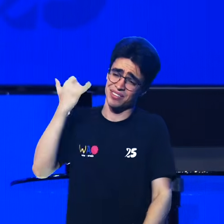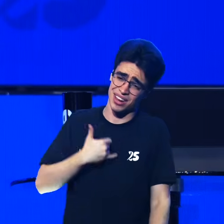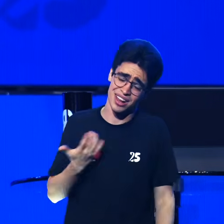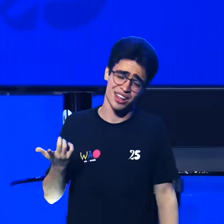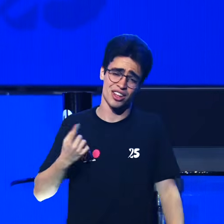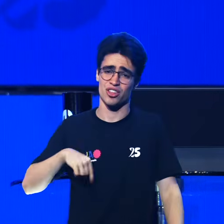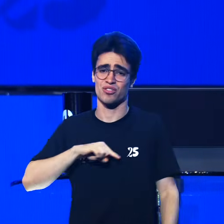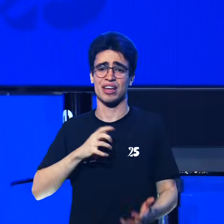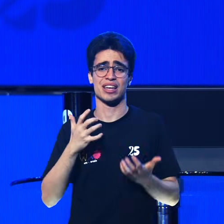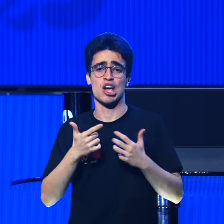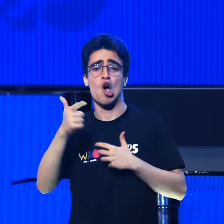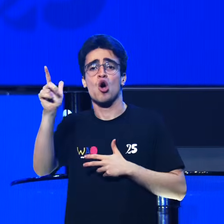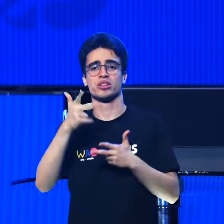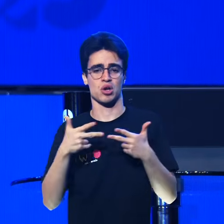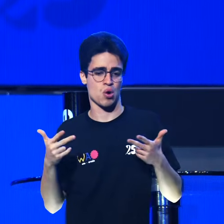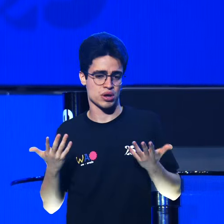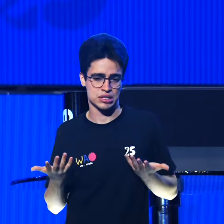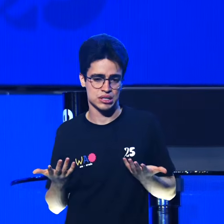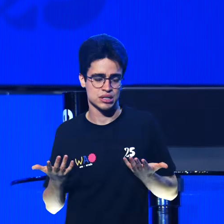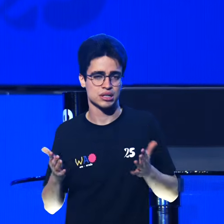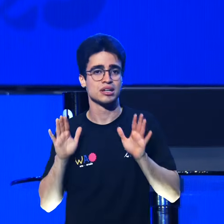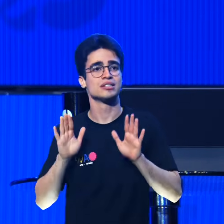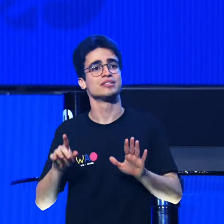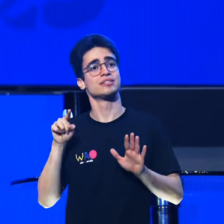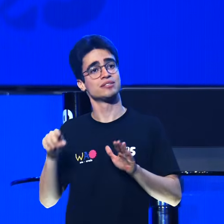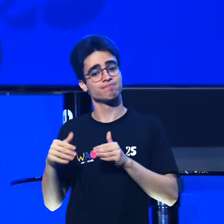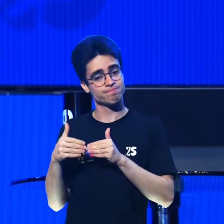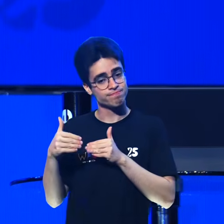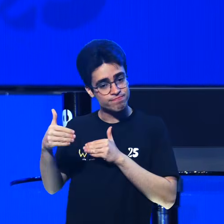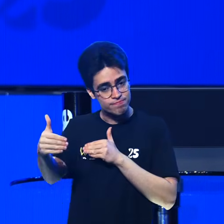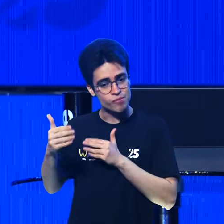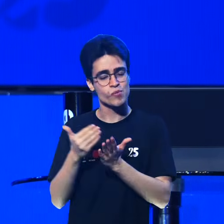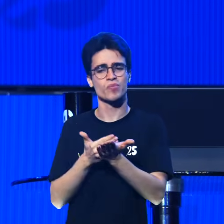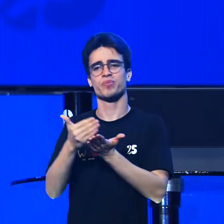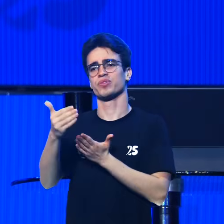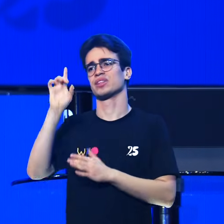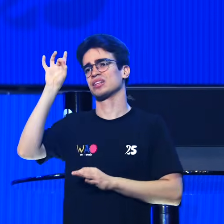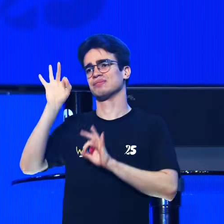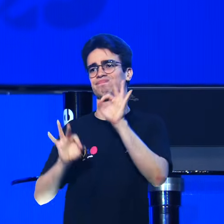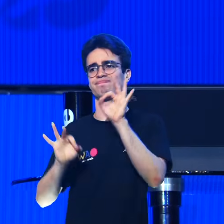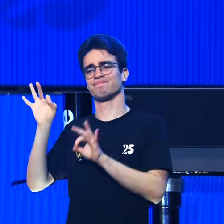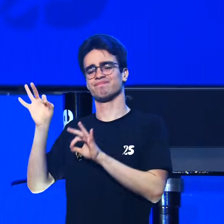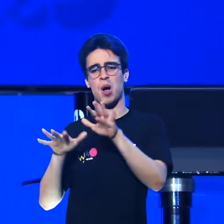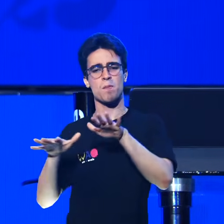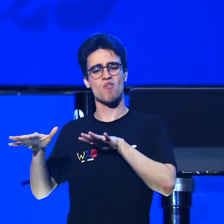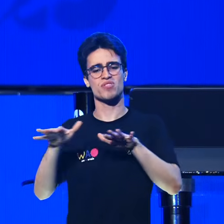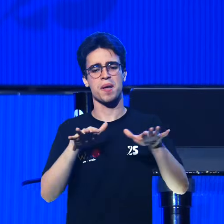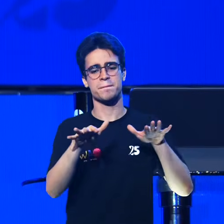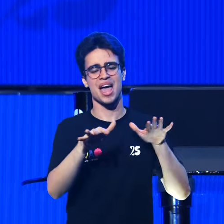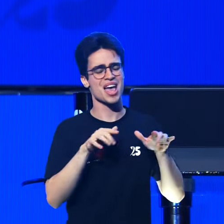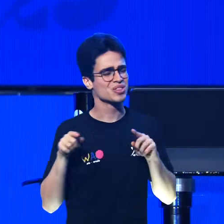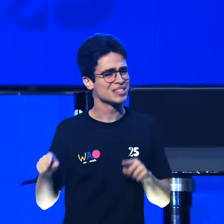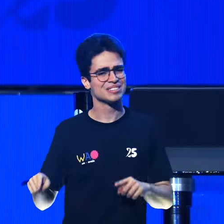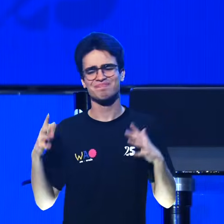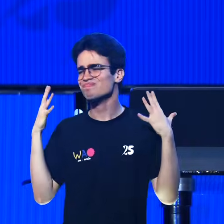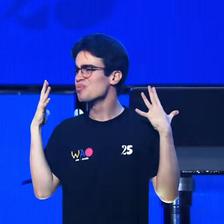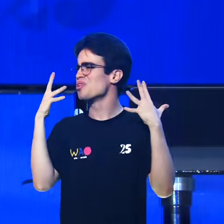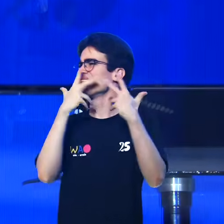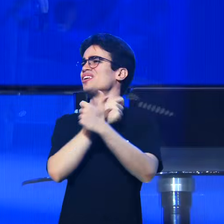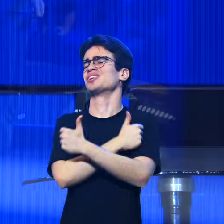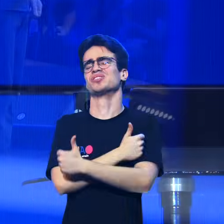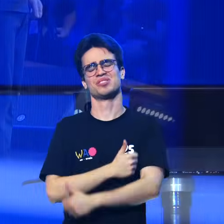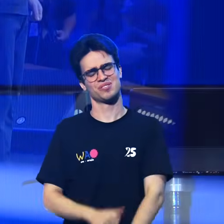outra coisa. Irmãos, e ali começou um movimento de Deus, um movimento tão bonito de